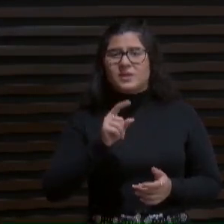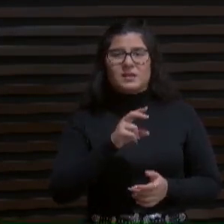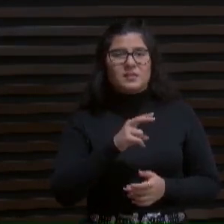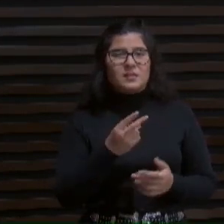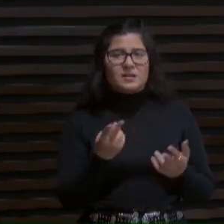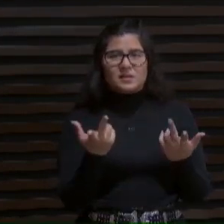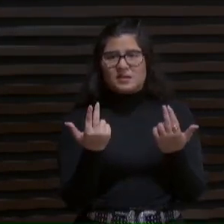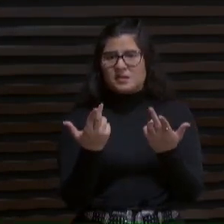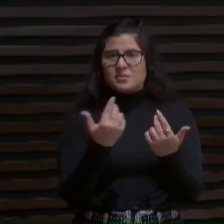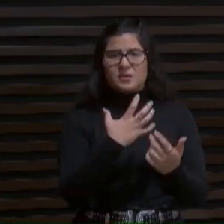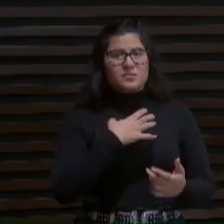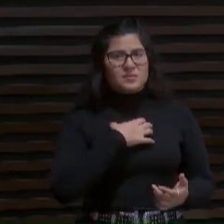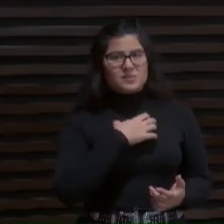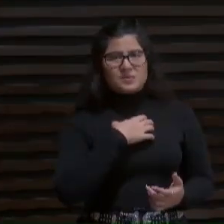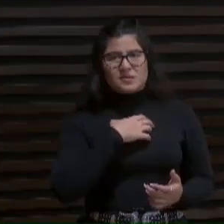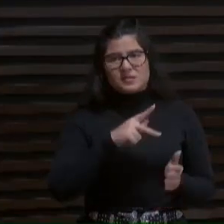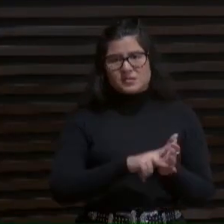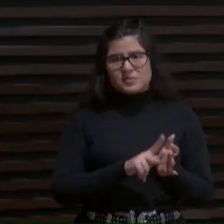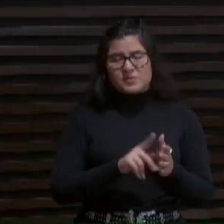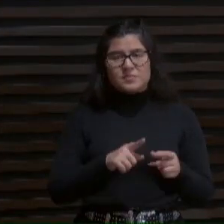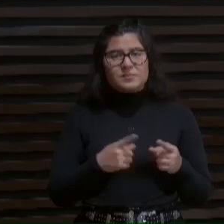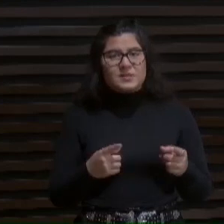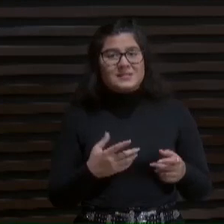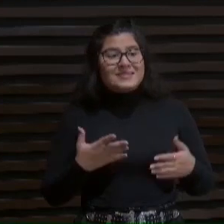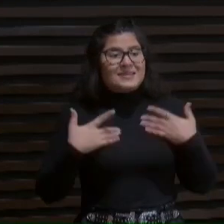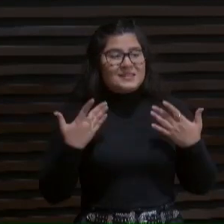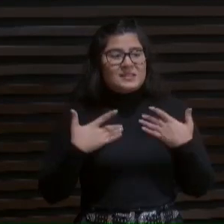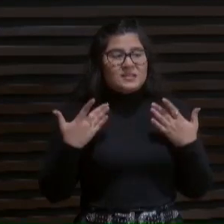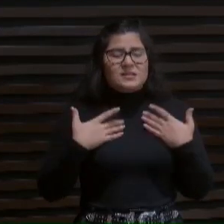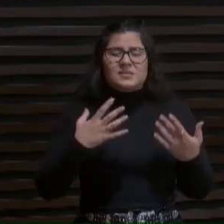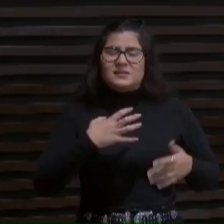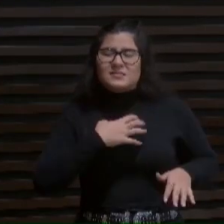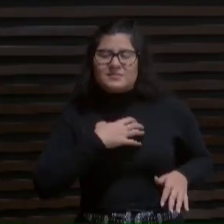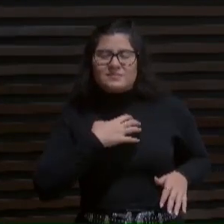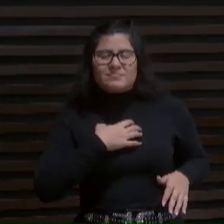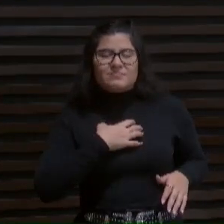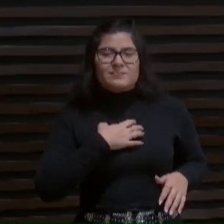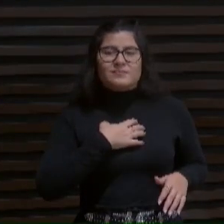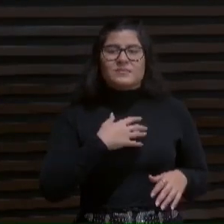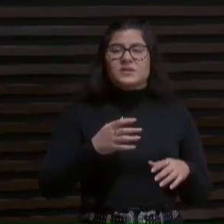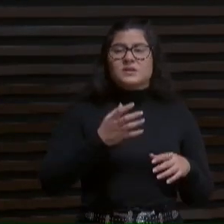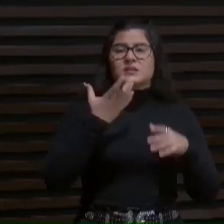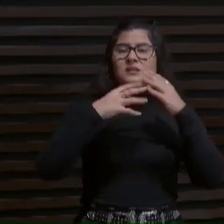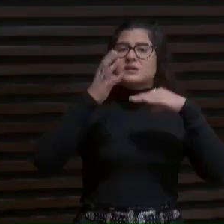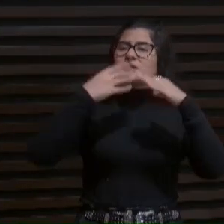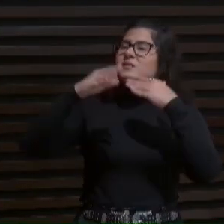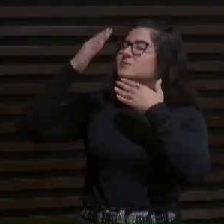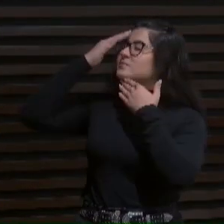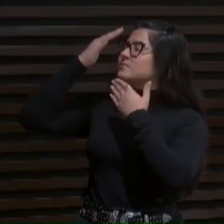materialidade ou natureza em si, mas de alegria, sentimento, cântico,